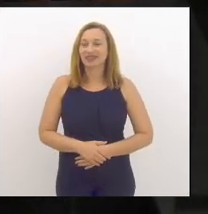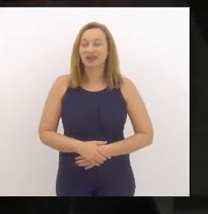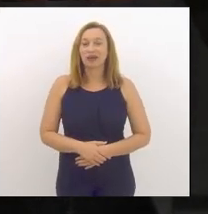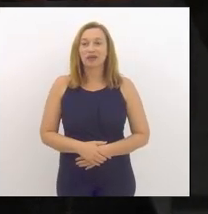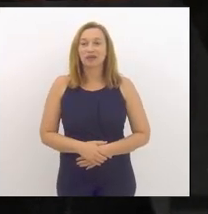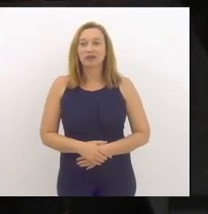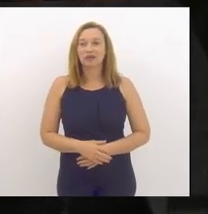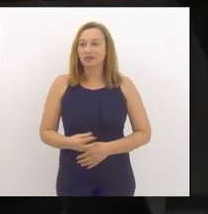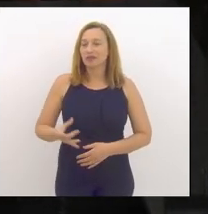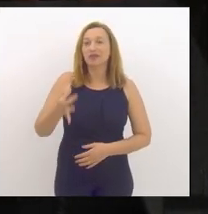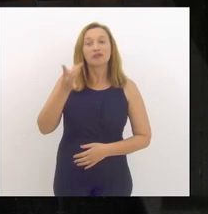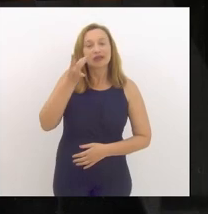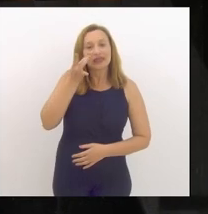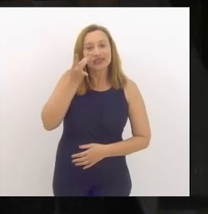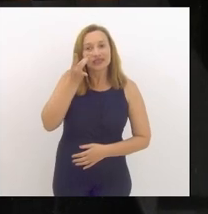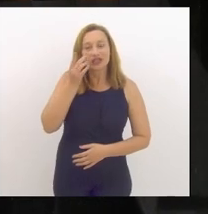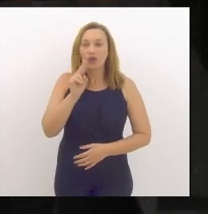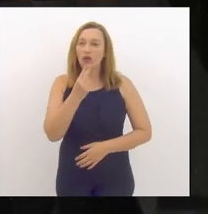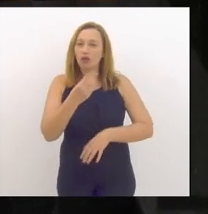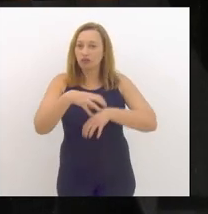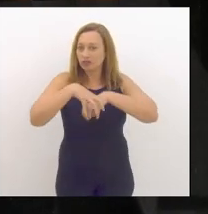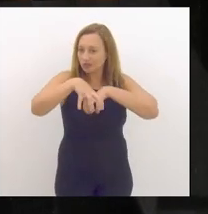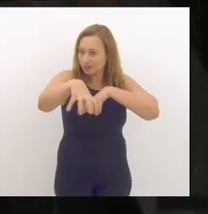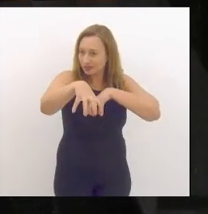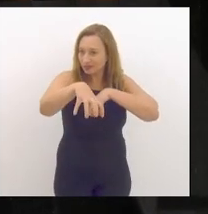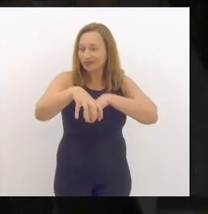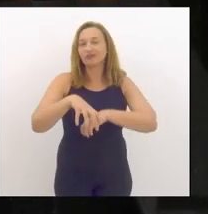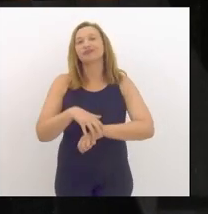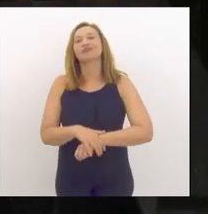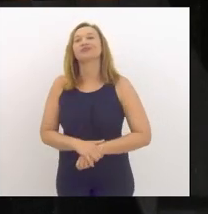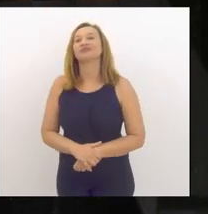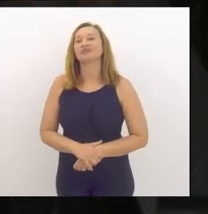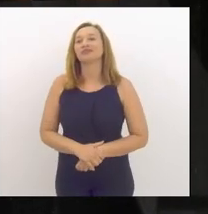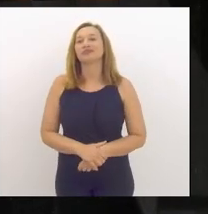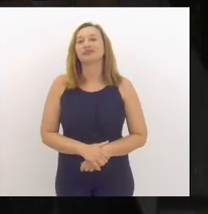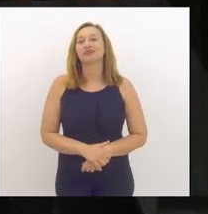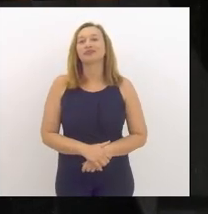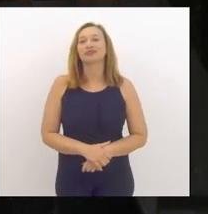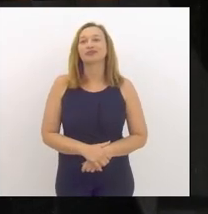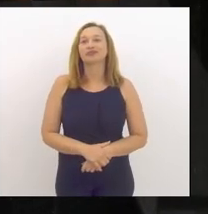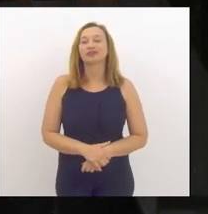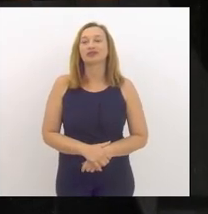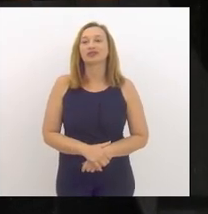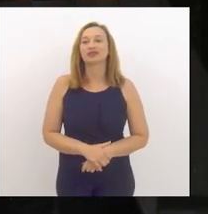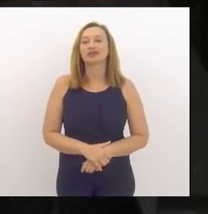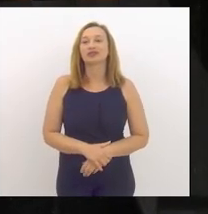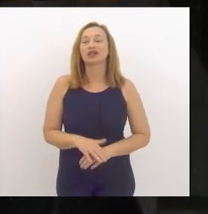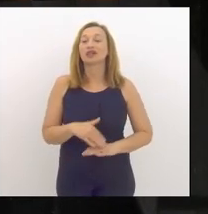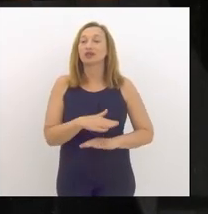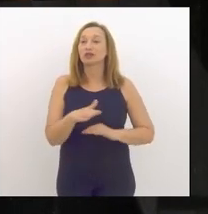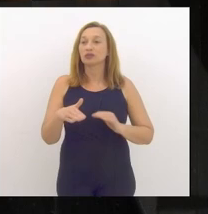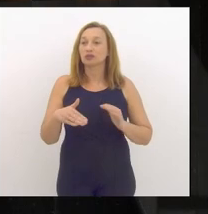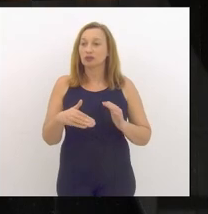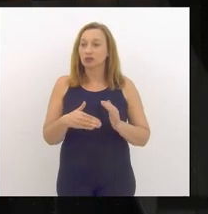presencialmente ou de forma remota, senhoras e senhores